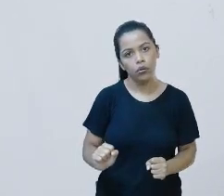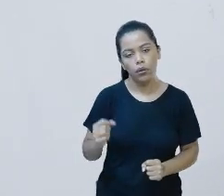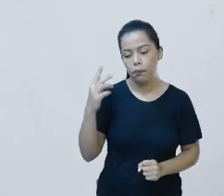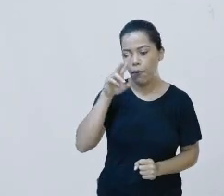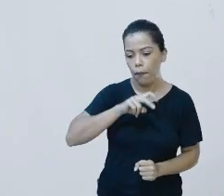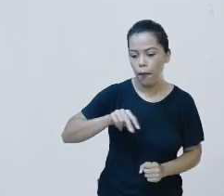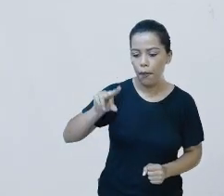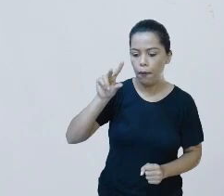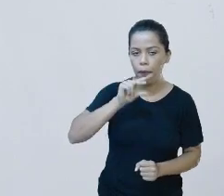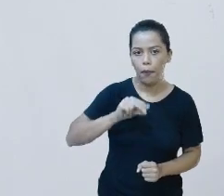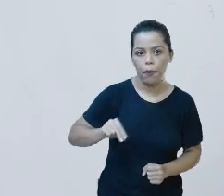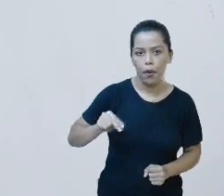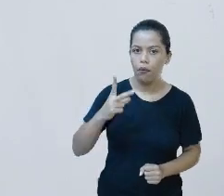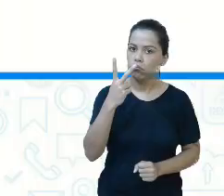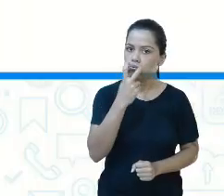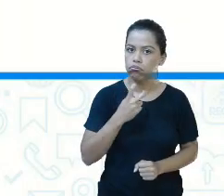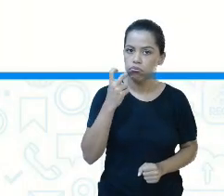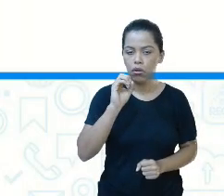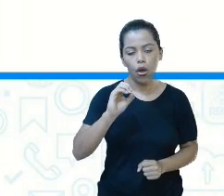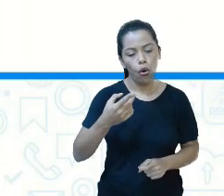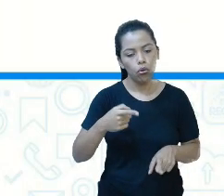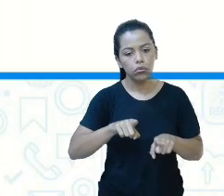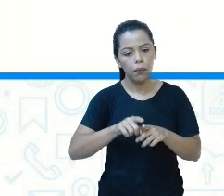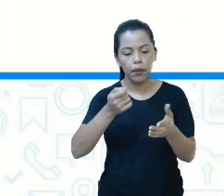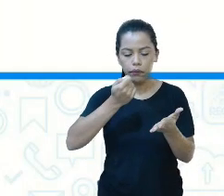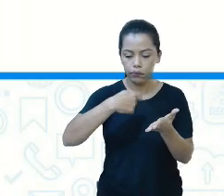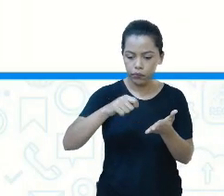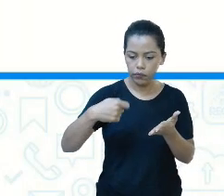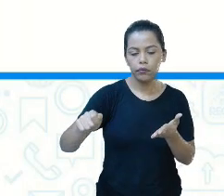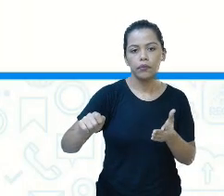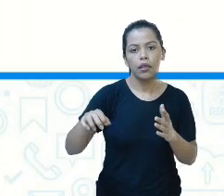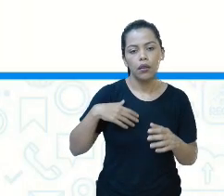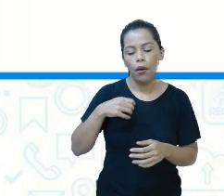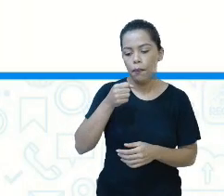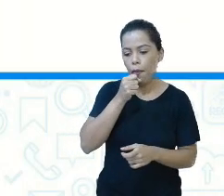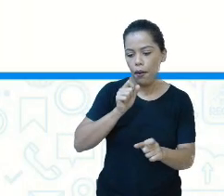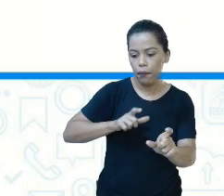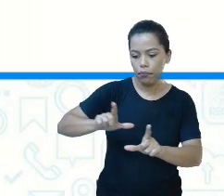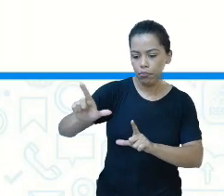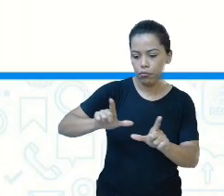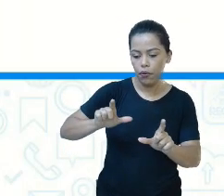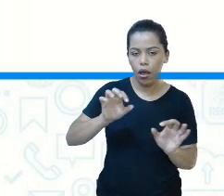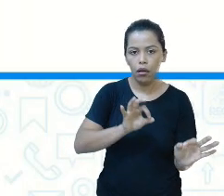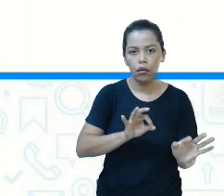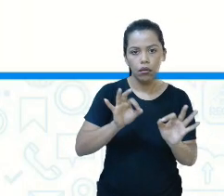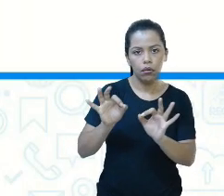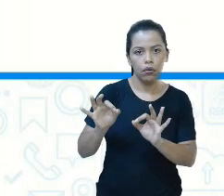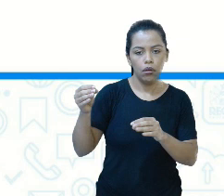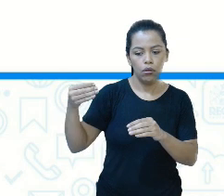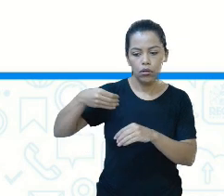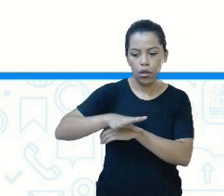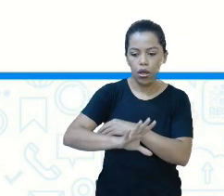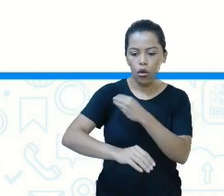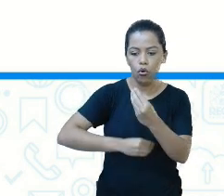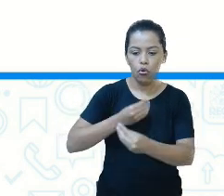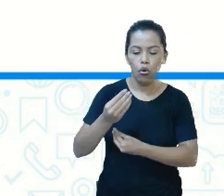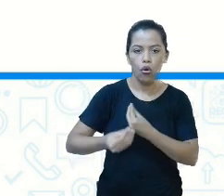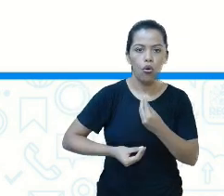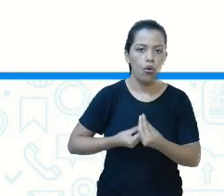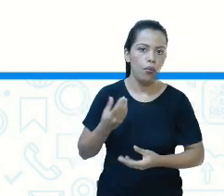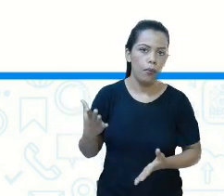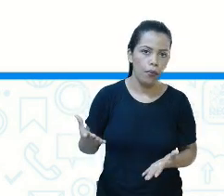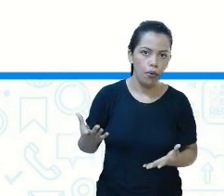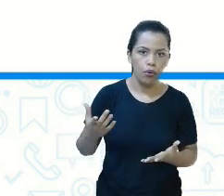escrita. A reportagem, ela é transmitida através de veículos